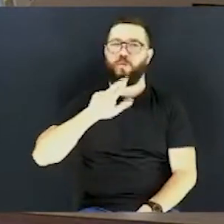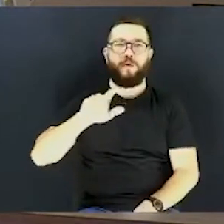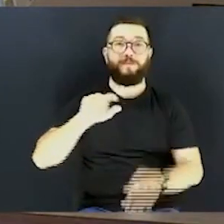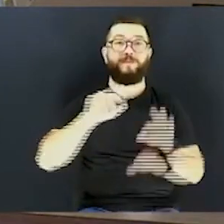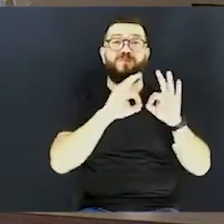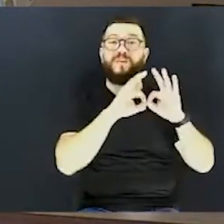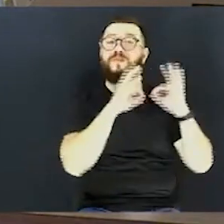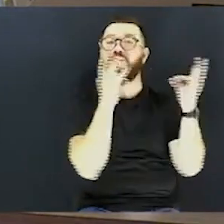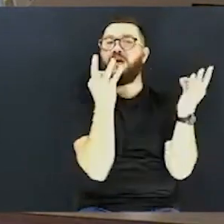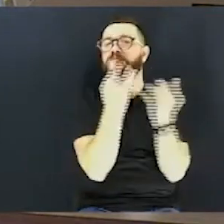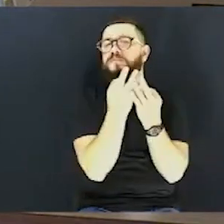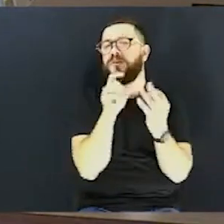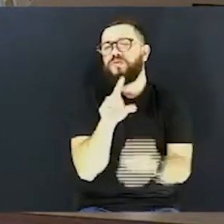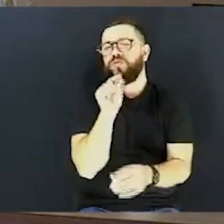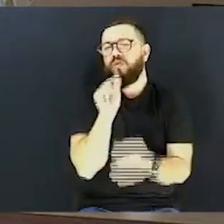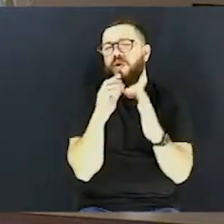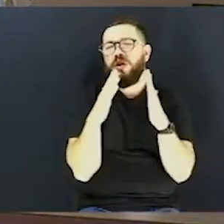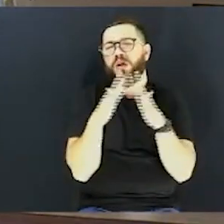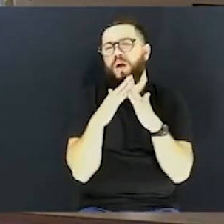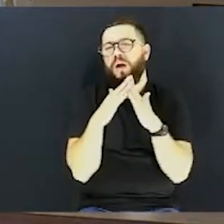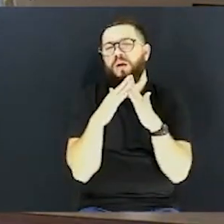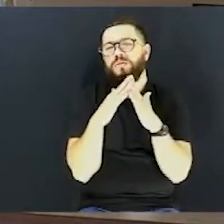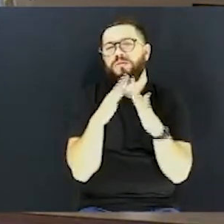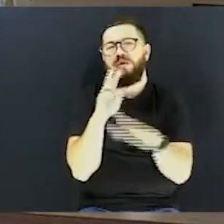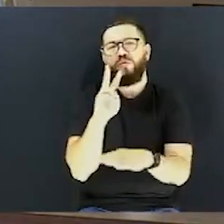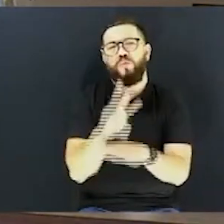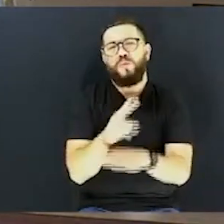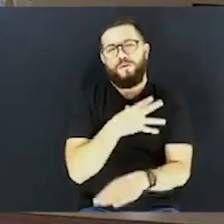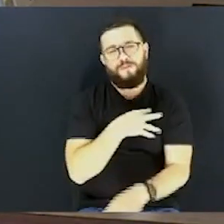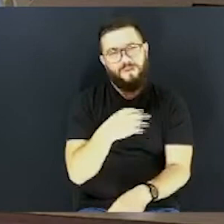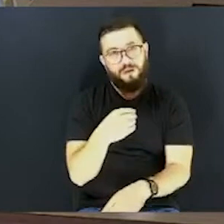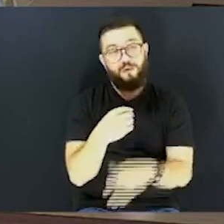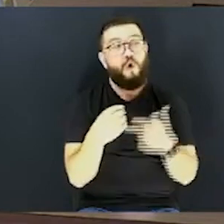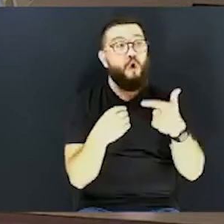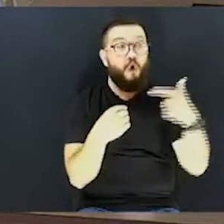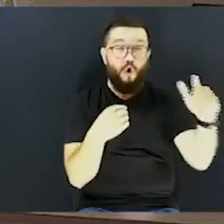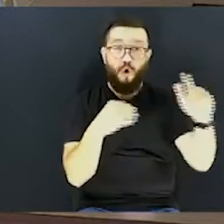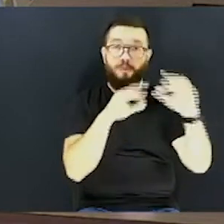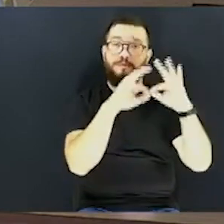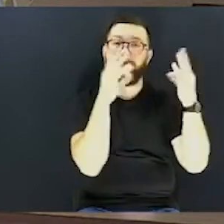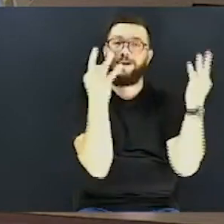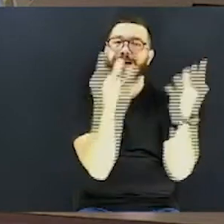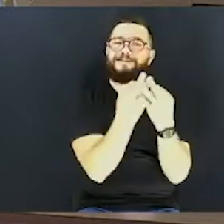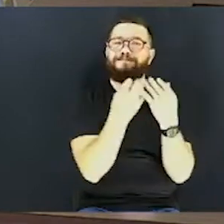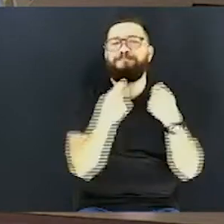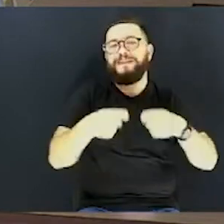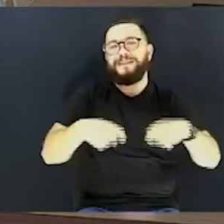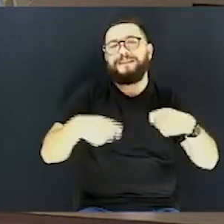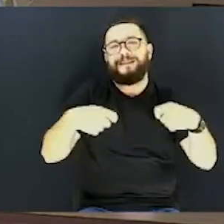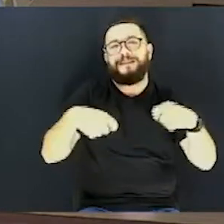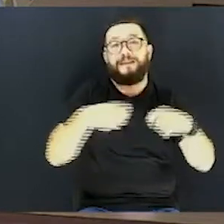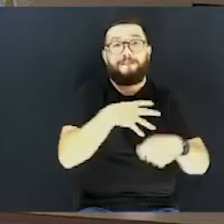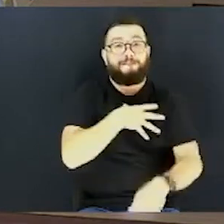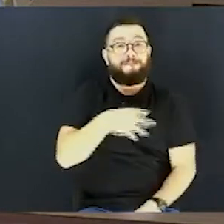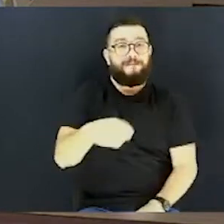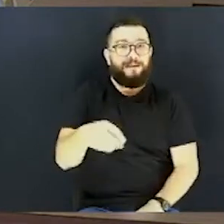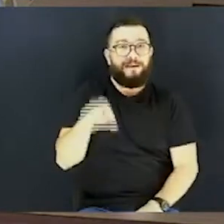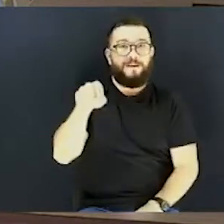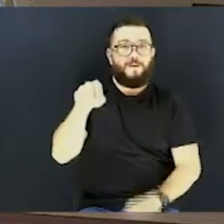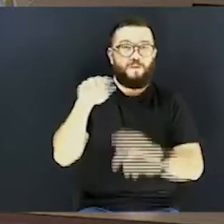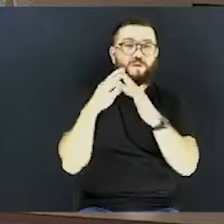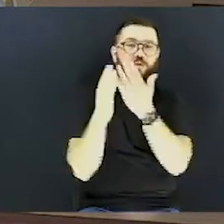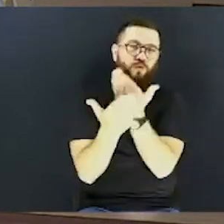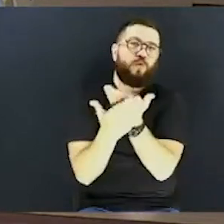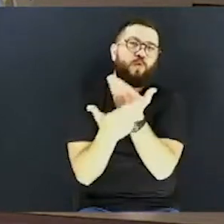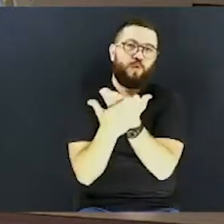filhos em casa. Mas, por outro lado, tem muitas famílias que precisam deixar os seus filhos nas escolas, num espaço seguro, para que o pai, para